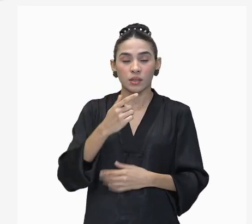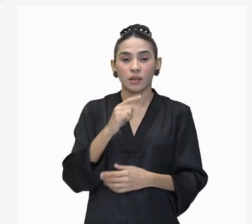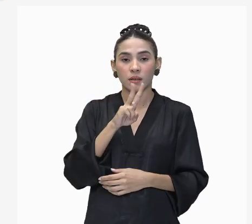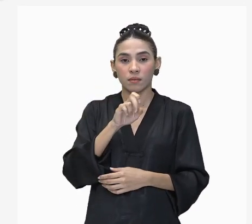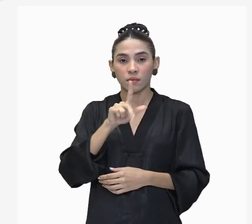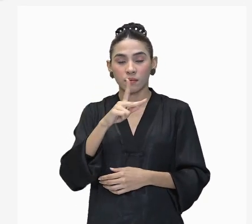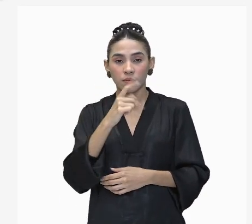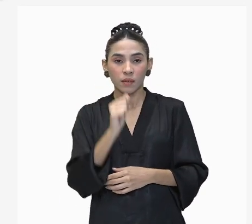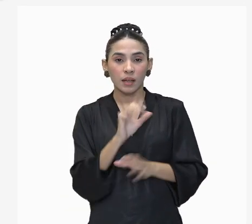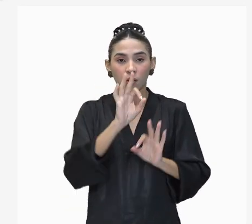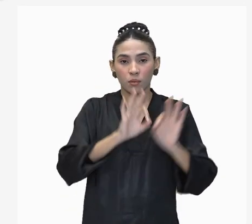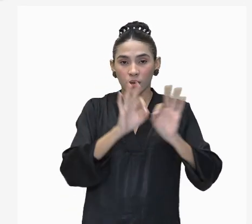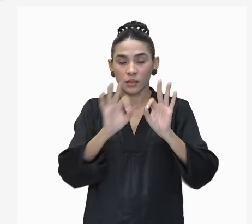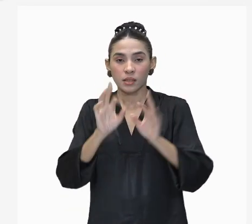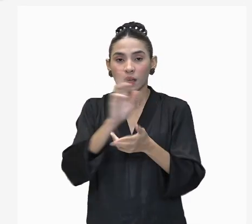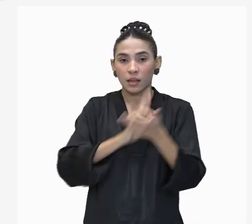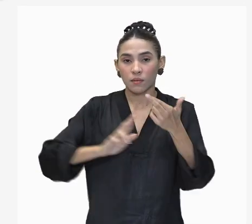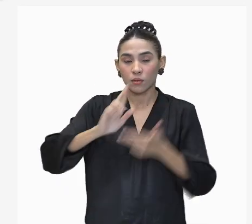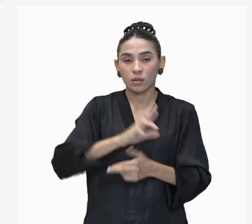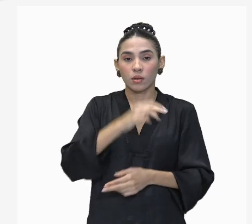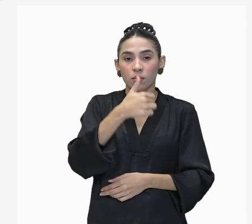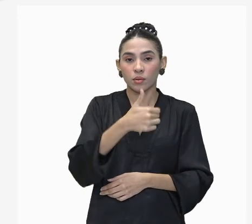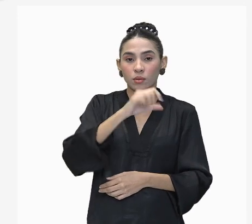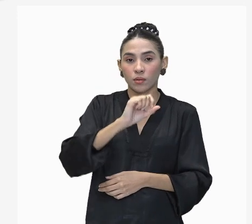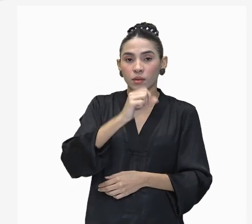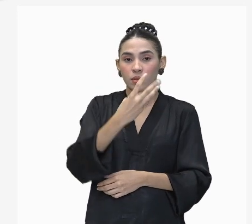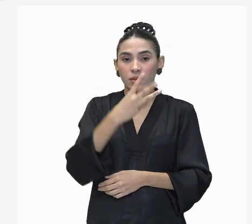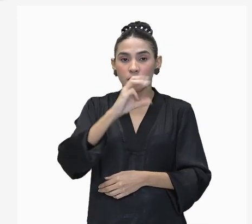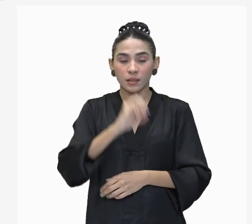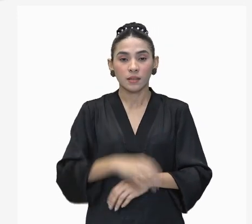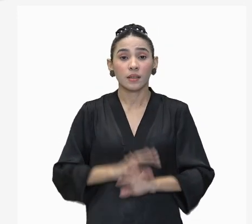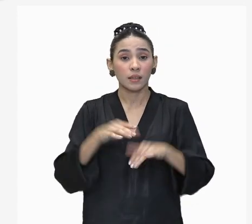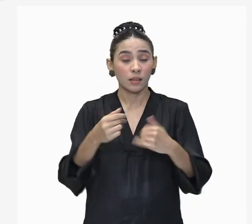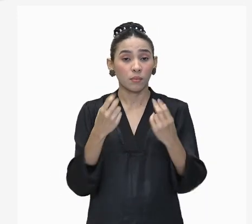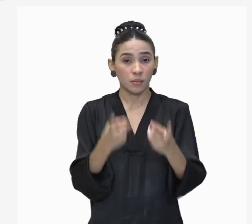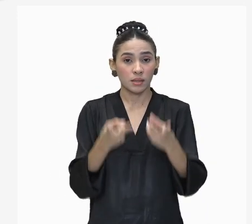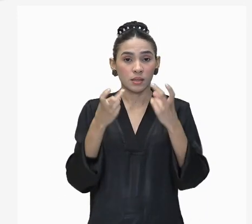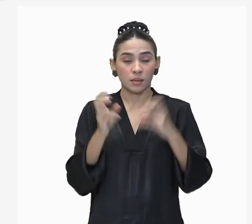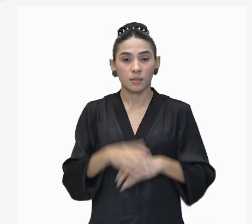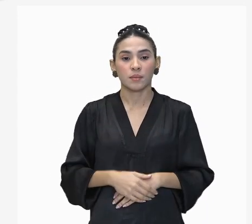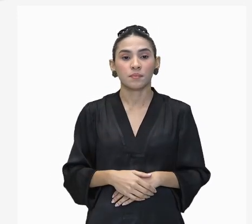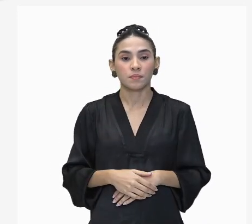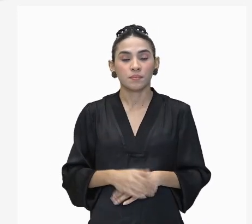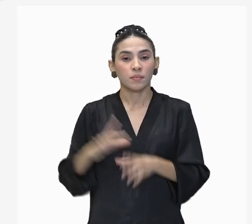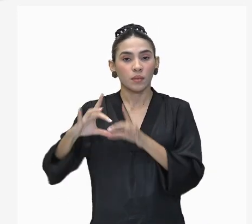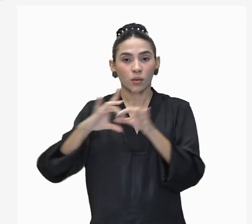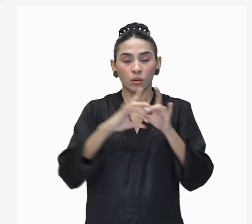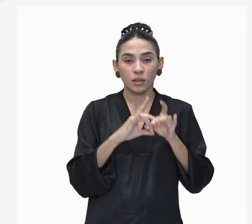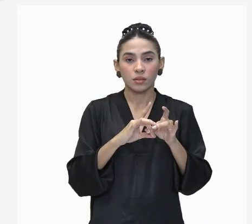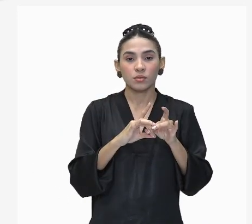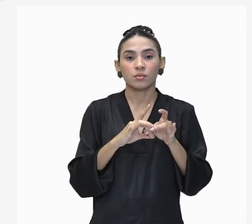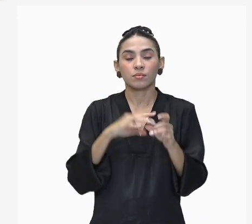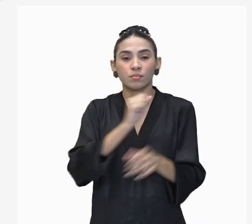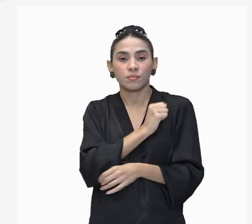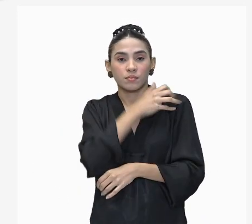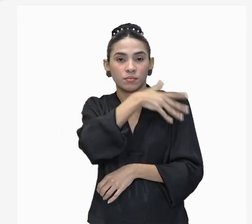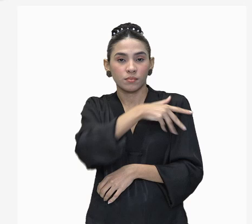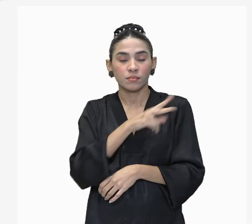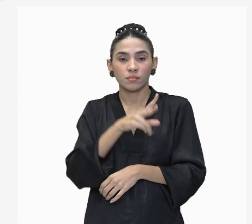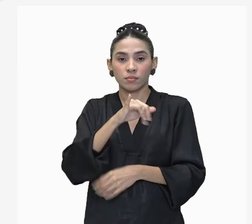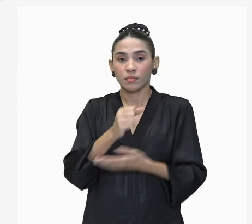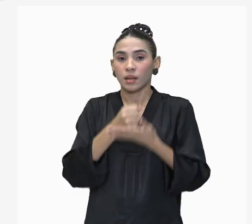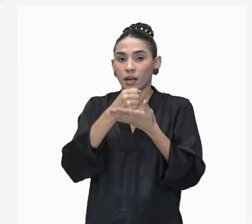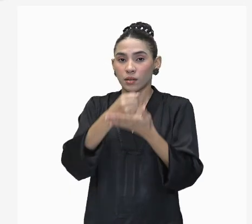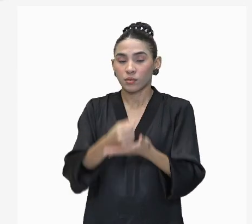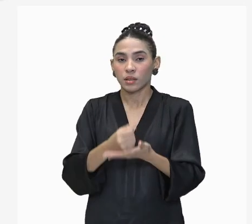o terreno para a Revolução de 1930. Então, observem que esse contexto do tenentismo vai favorecer com